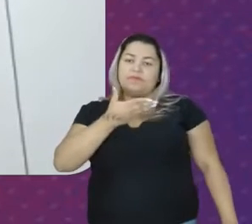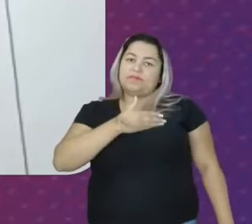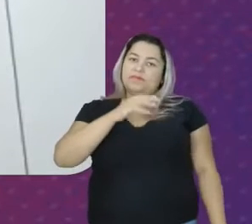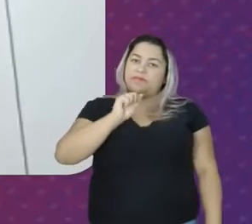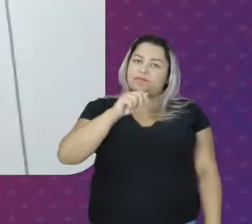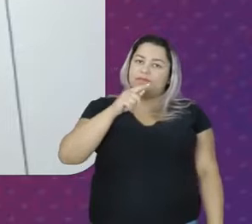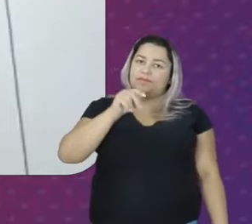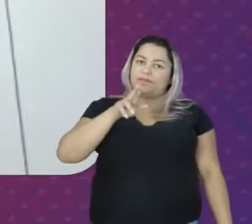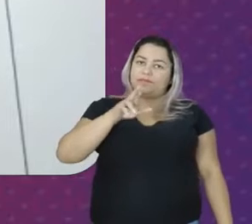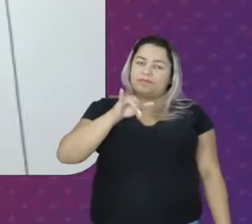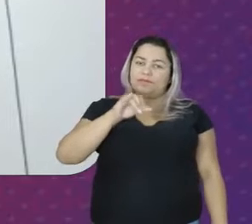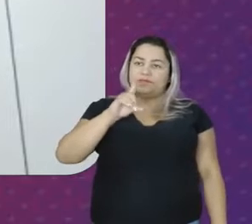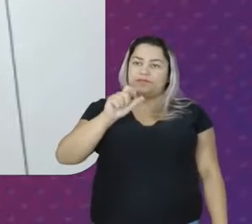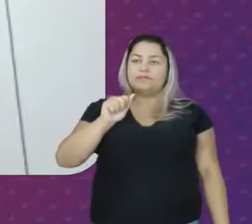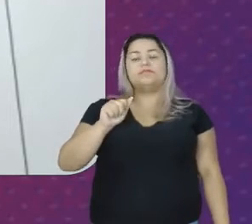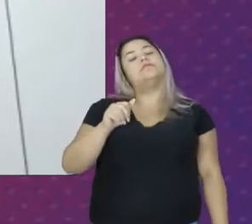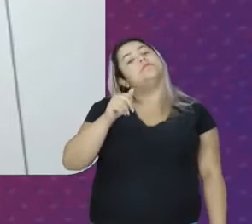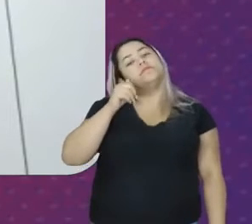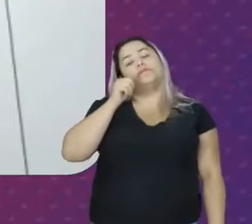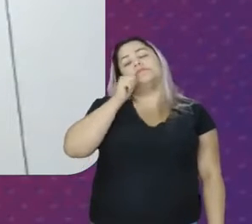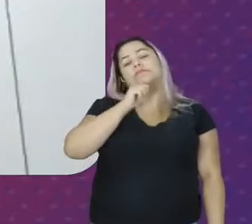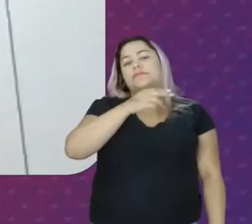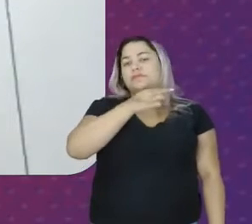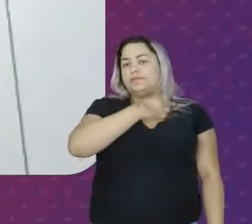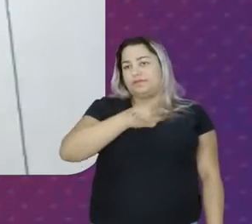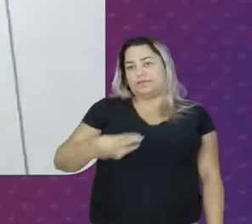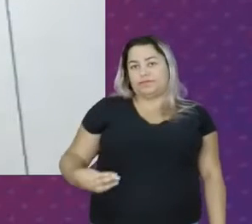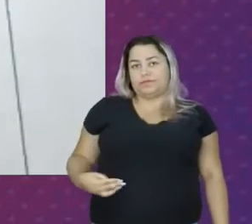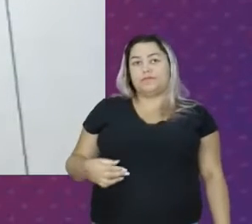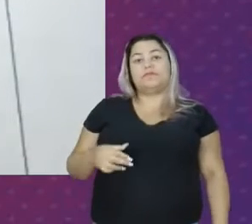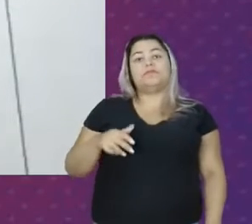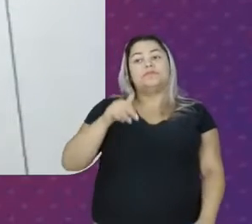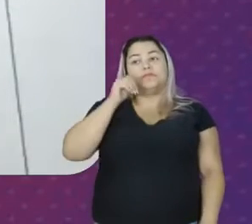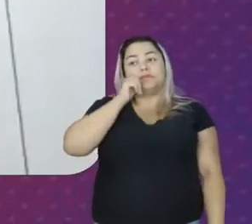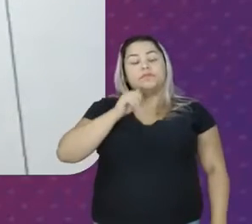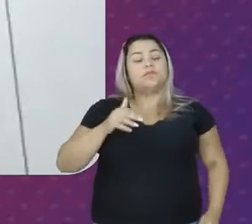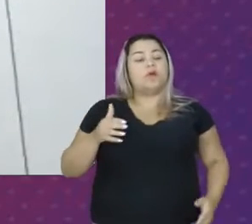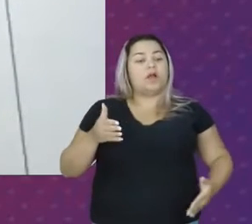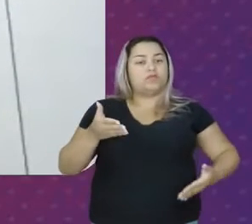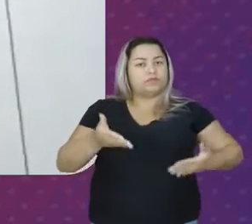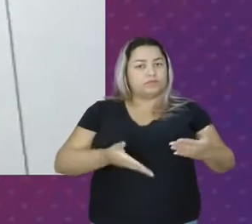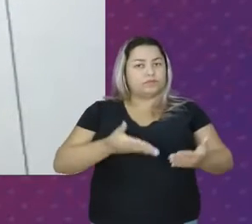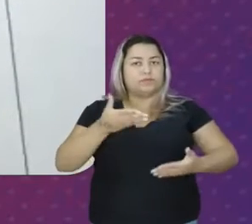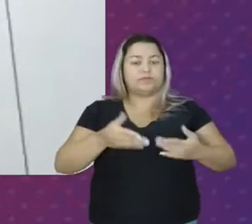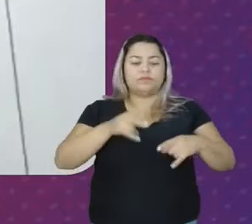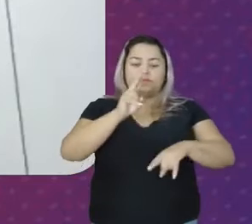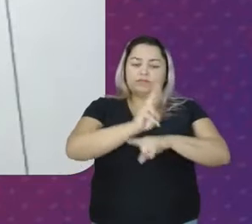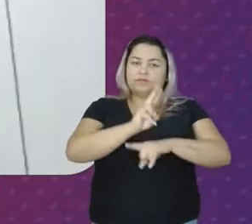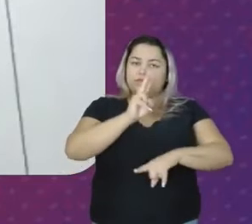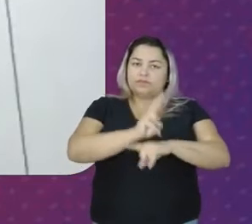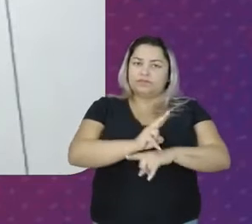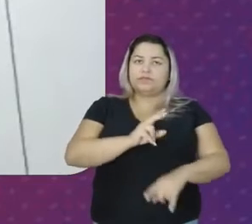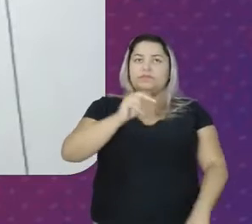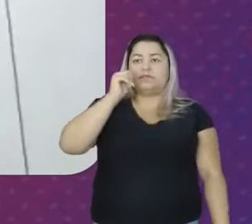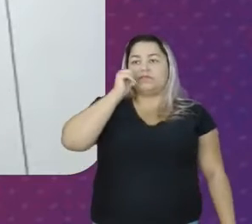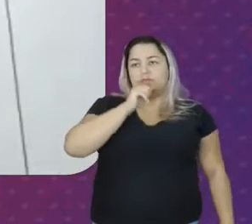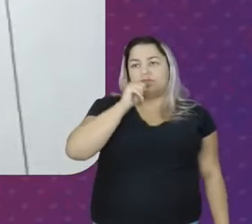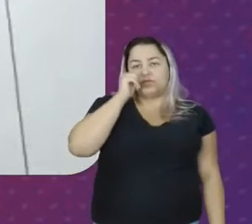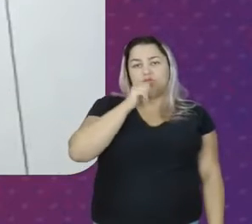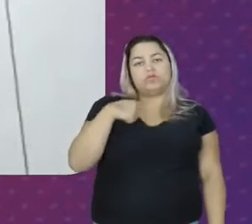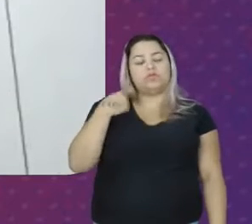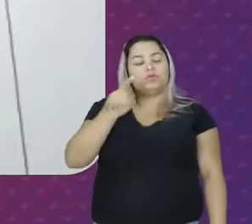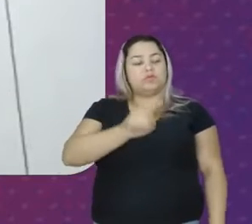Aparecida Gonçalves, nossa ministra das Mulheres, que tem desempenhado um grande papel em defesa dos direitos das mulheres no